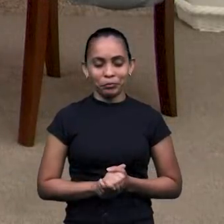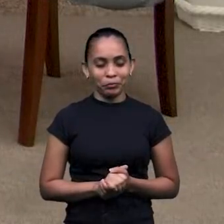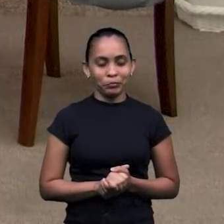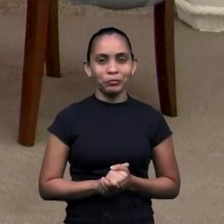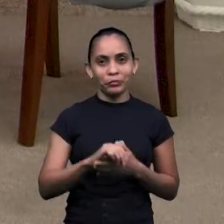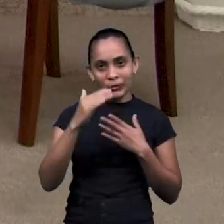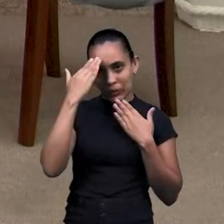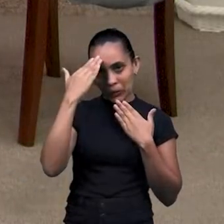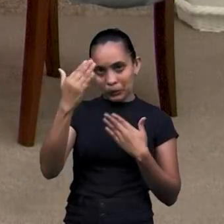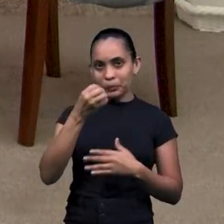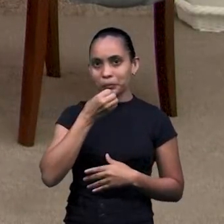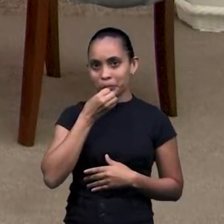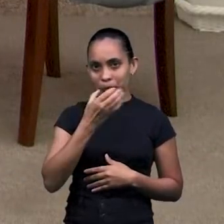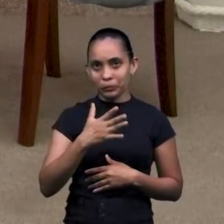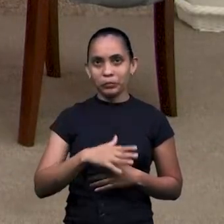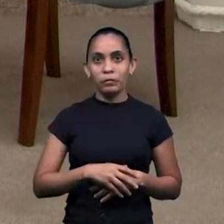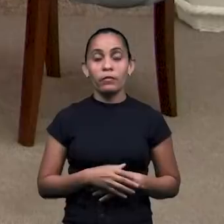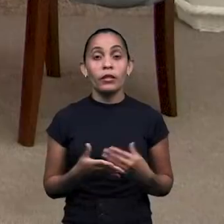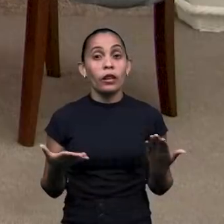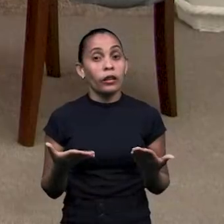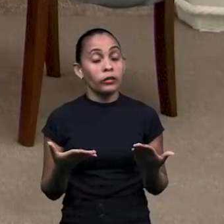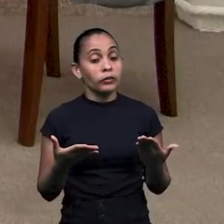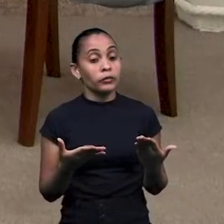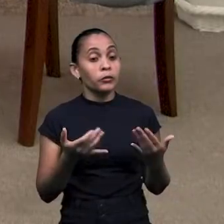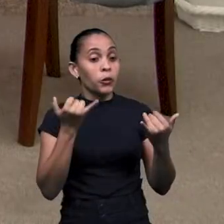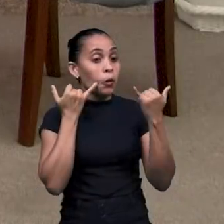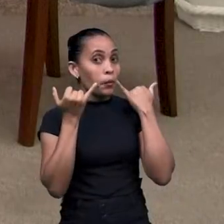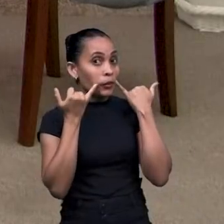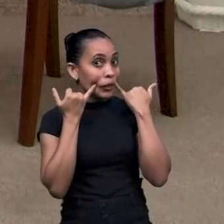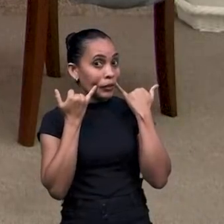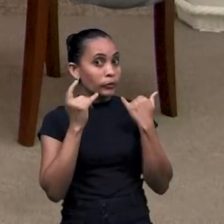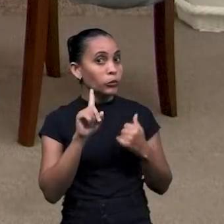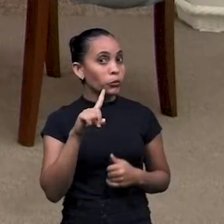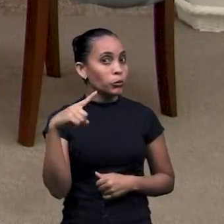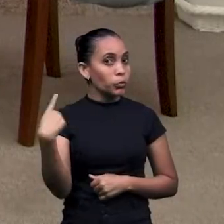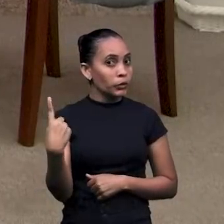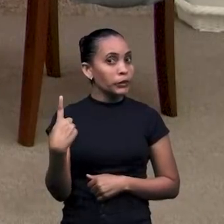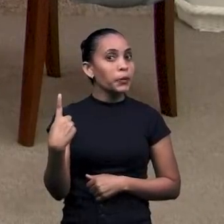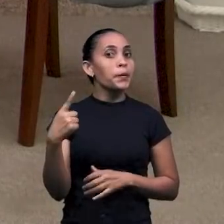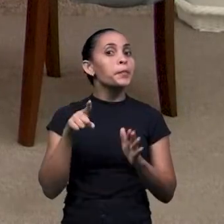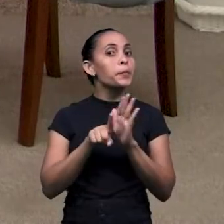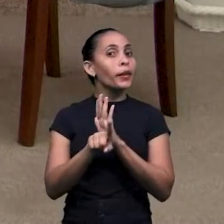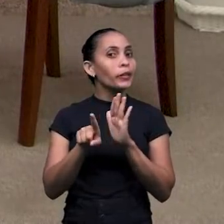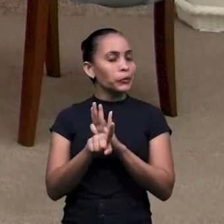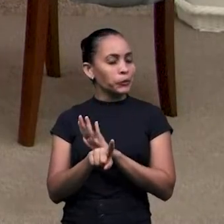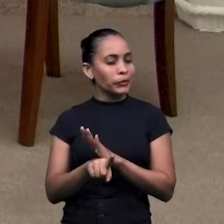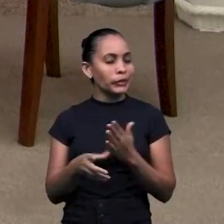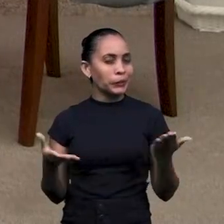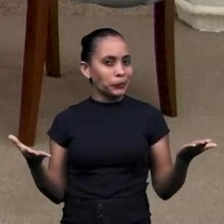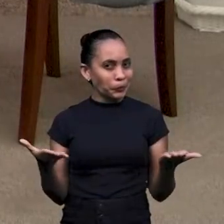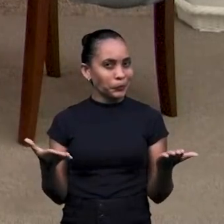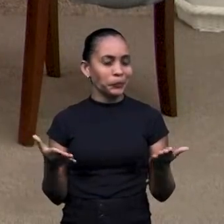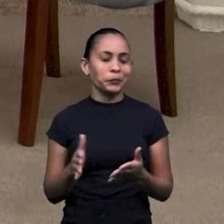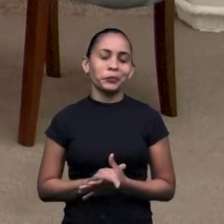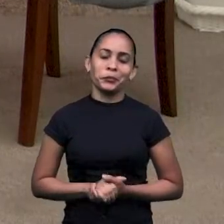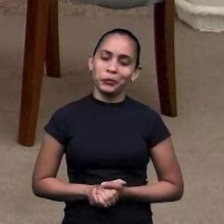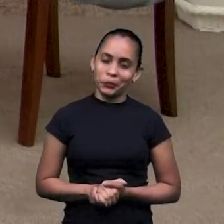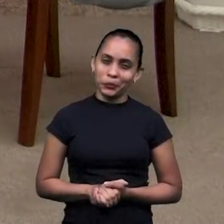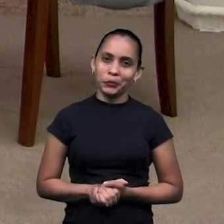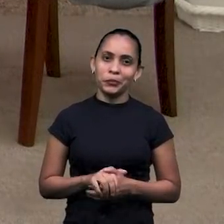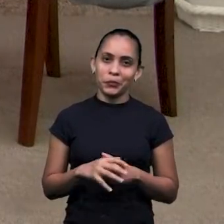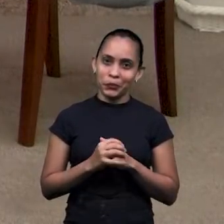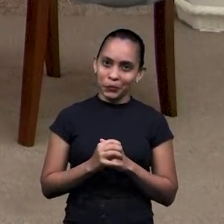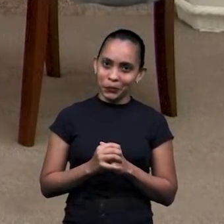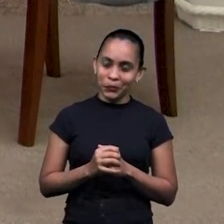Muito bem, muito bem. Eles vão fazer o comentário acerca das duas próximas perguntas. Vamos então às perguntas para ganharmos tempo, tá bem?